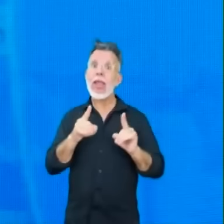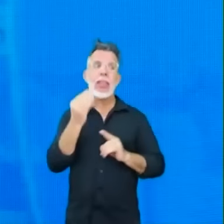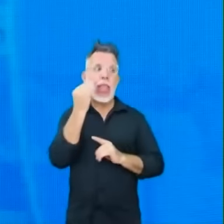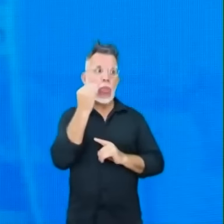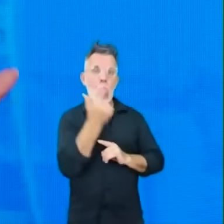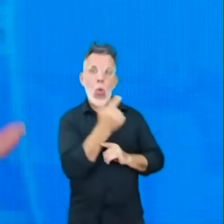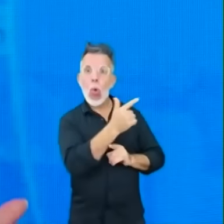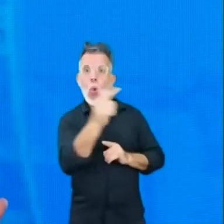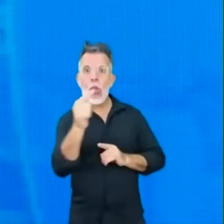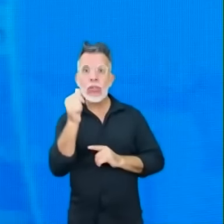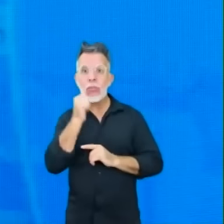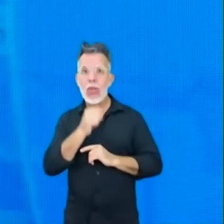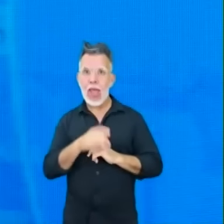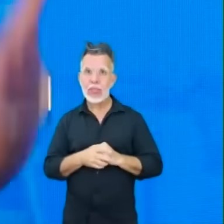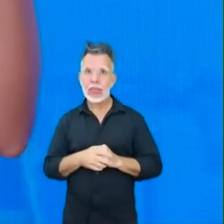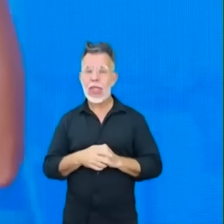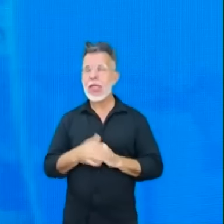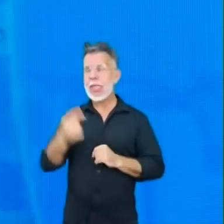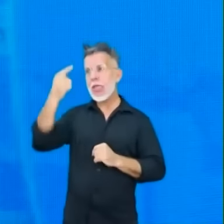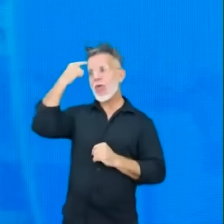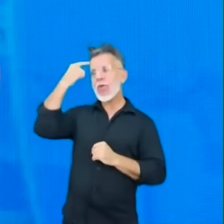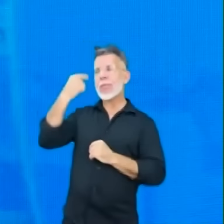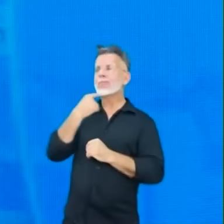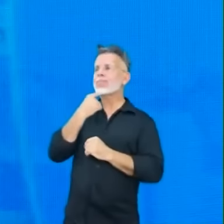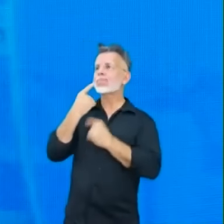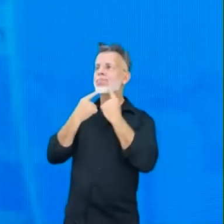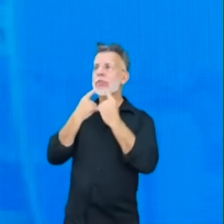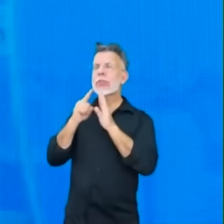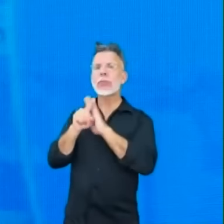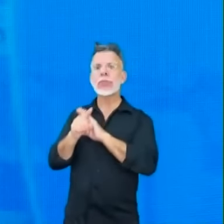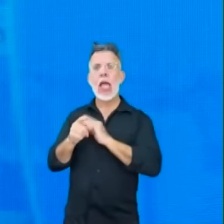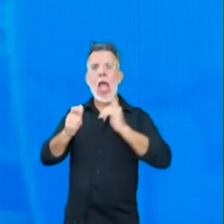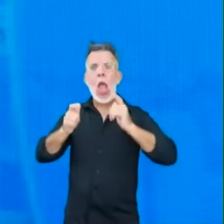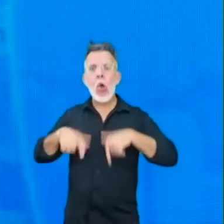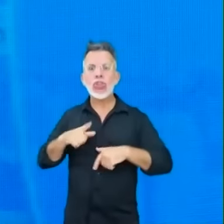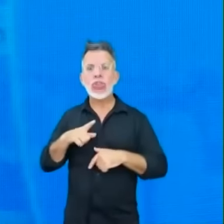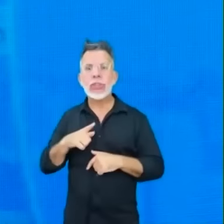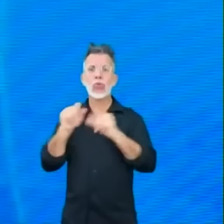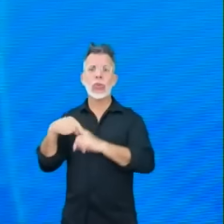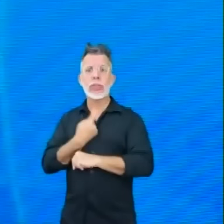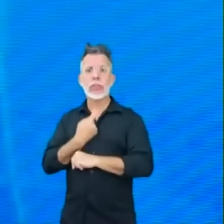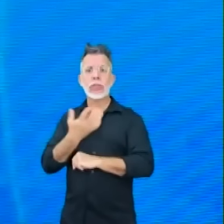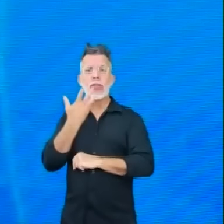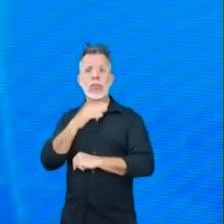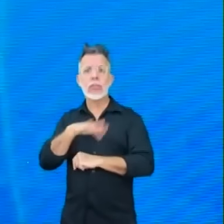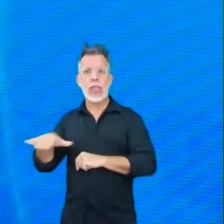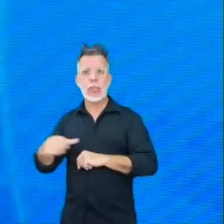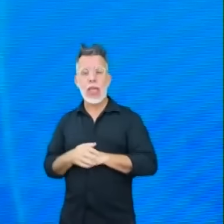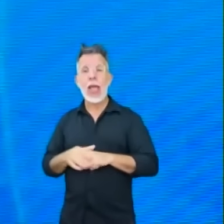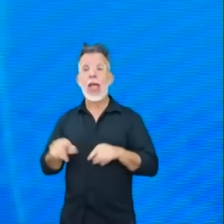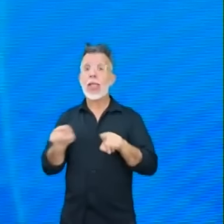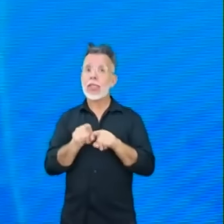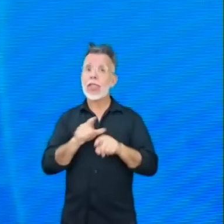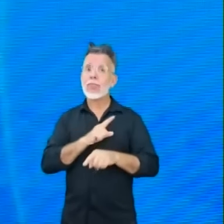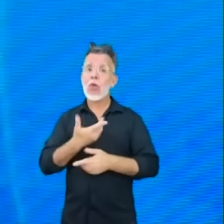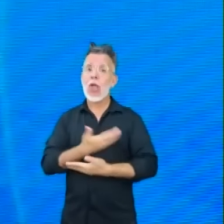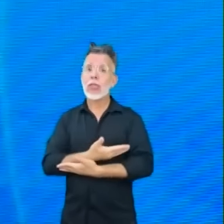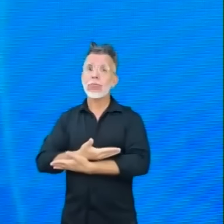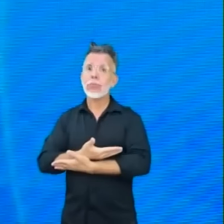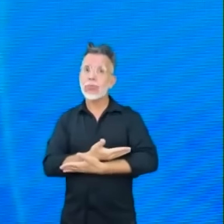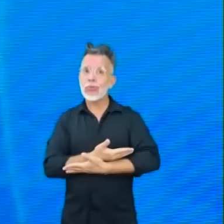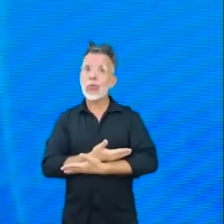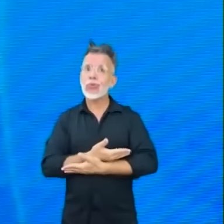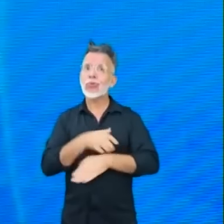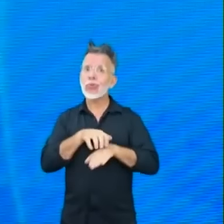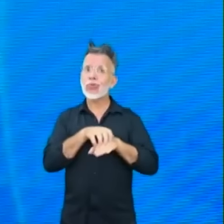PSB, defendeu a criação de um programa de formação de jovens para o mercado de trabalho. Nunes, do MDB, destacou a gestão dele